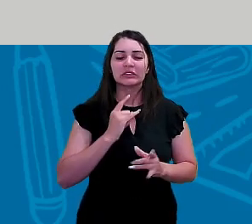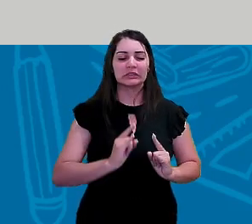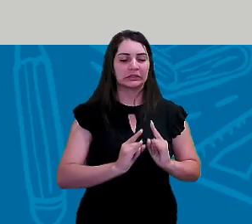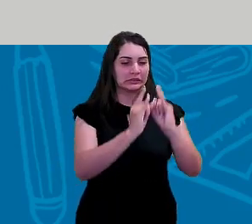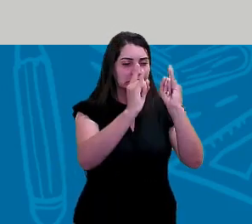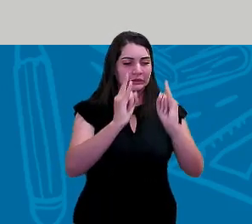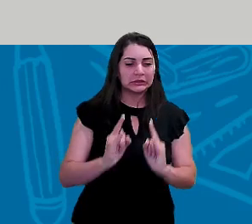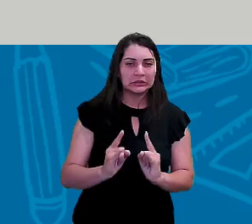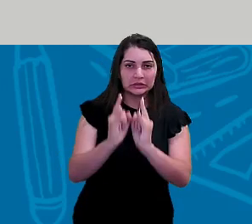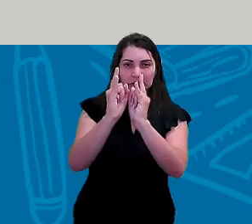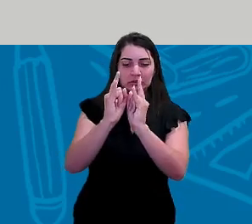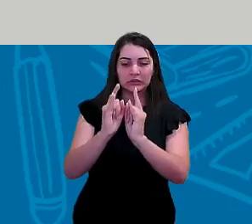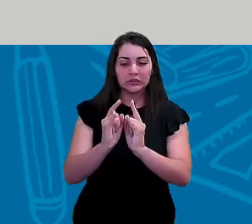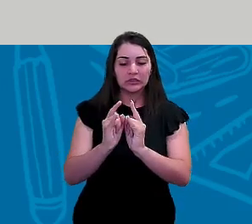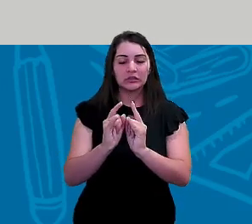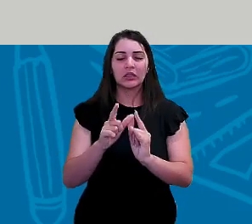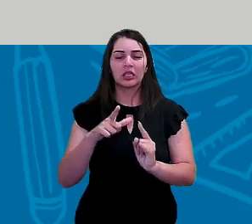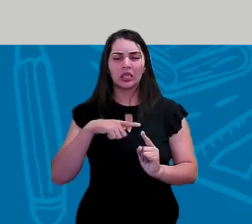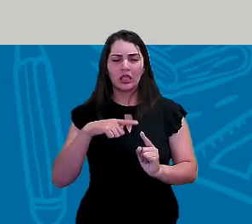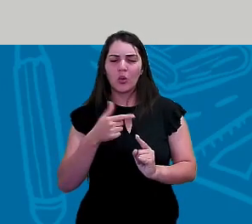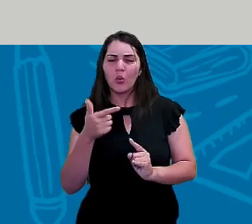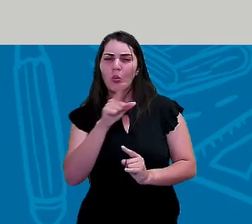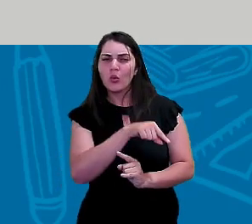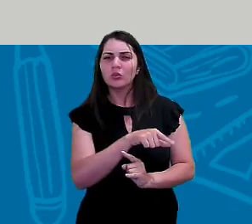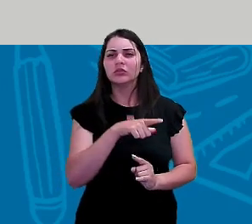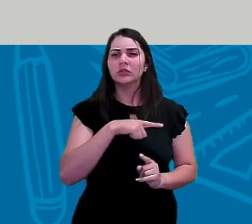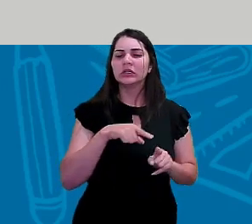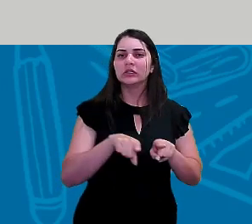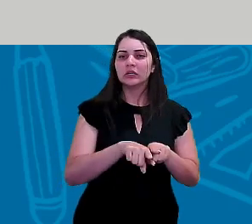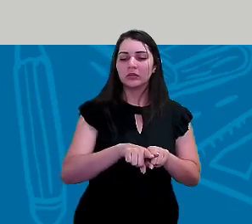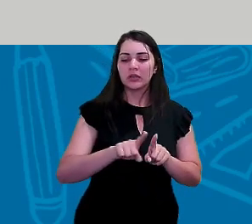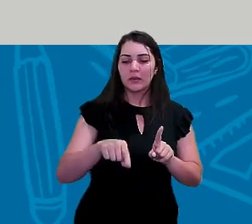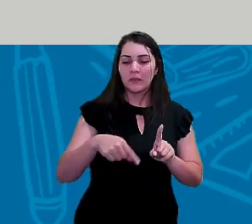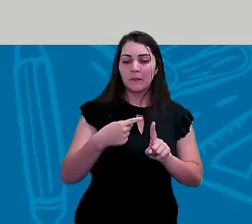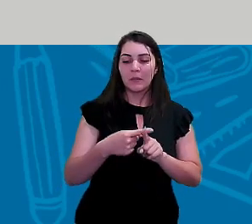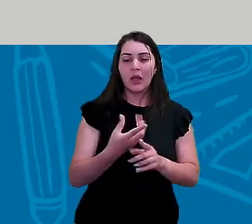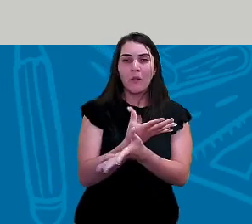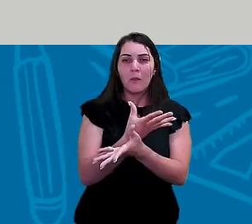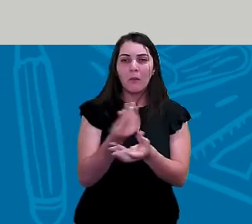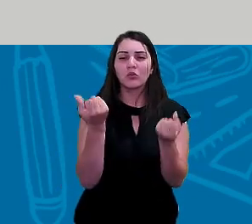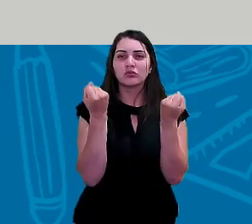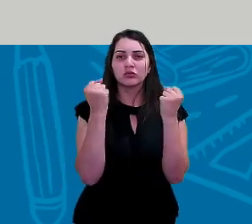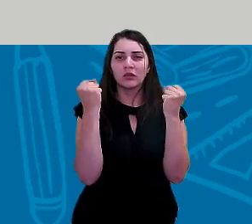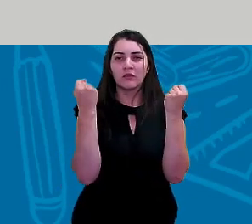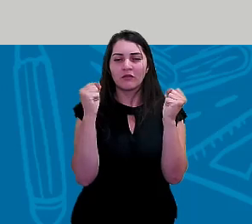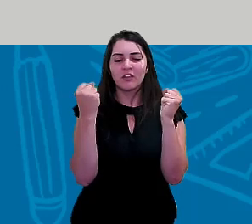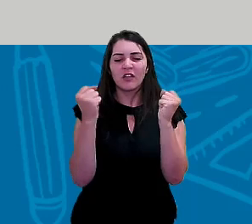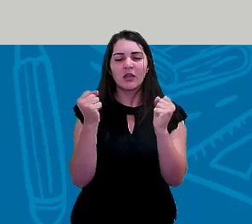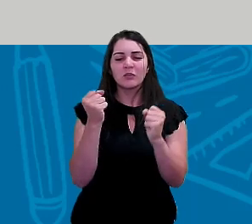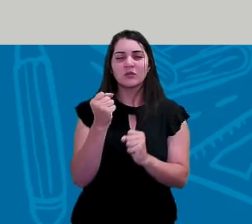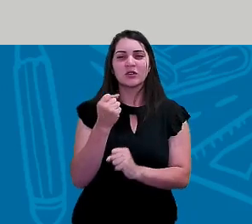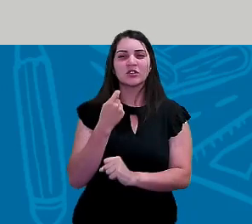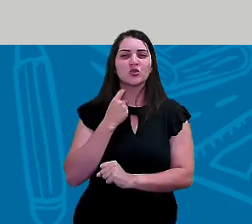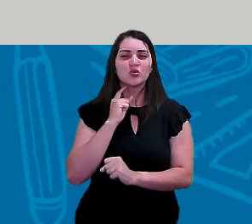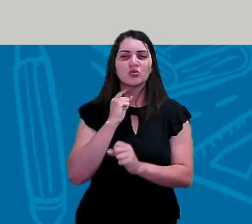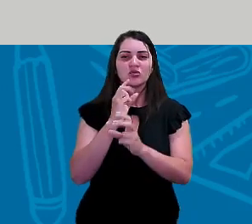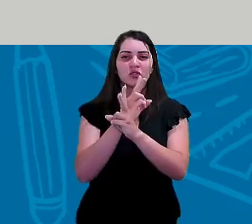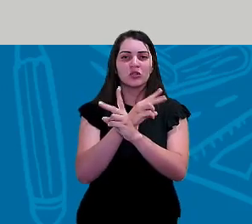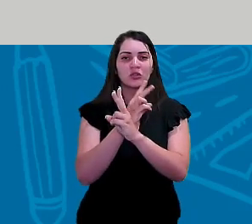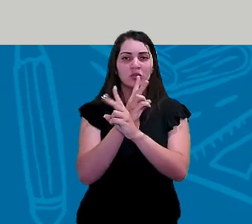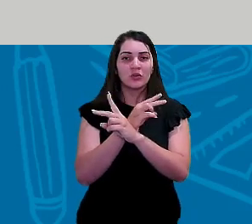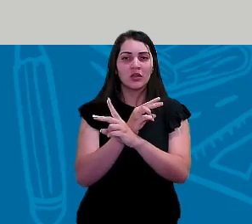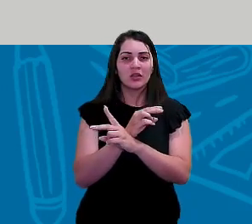prédios e tudo mais. Não que no outro não tenha prédio, tem também. Mas olha lá atrás, excesso de fábricas poluindo o ar. Eu fico até